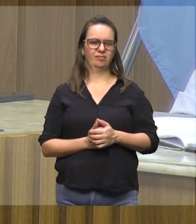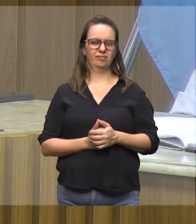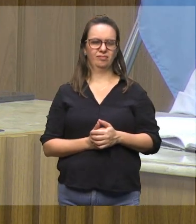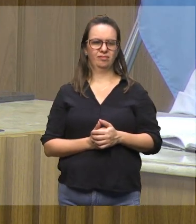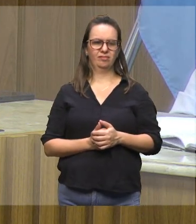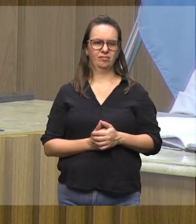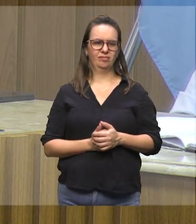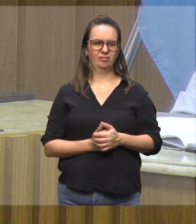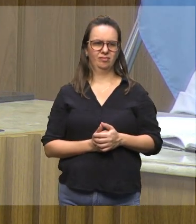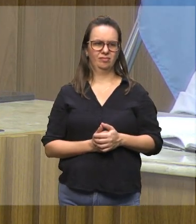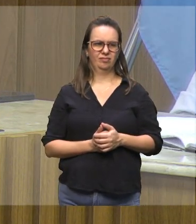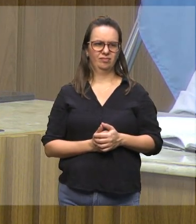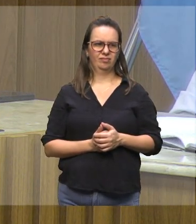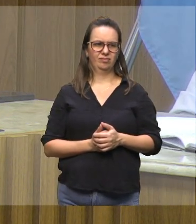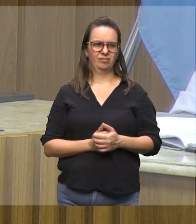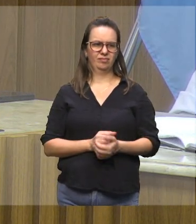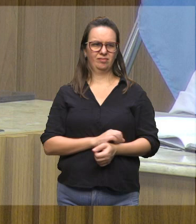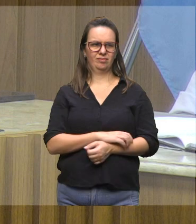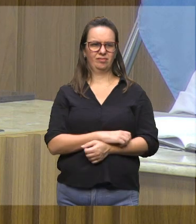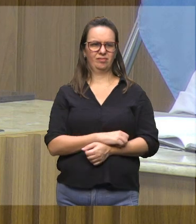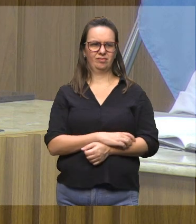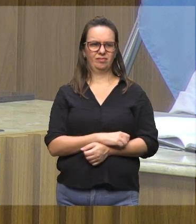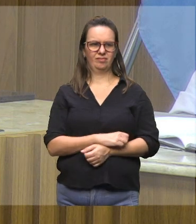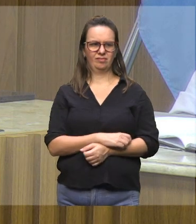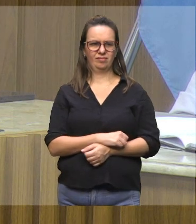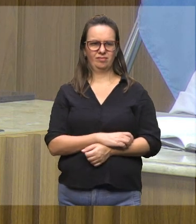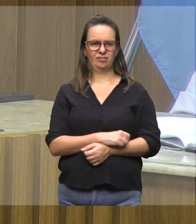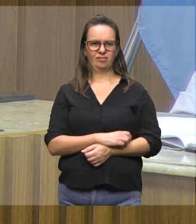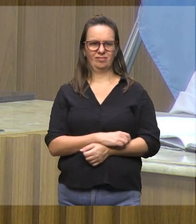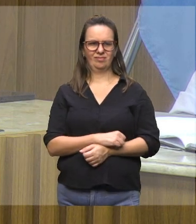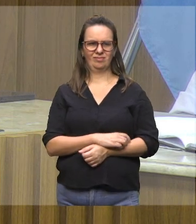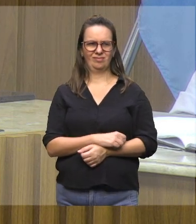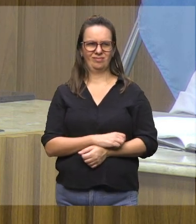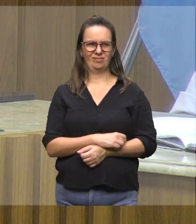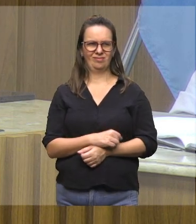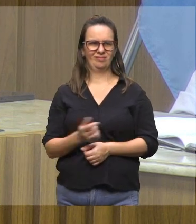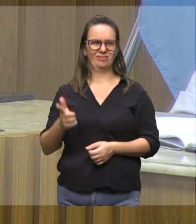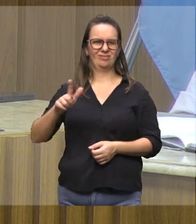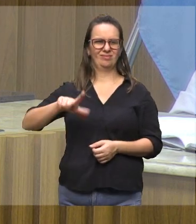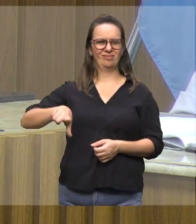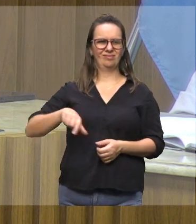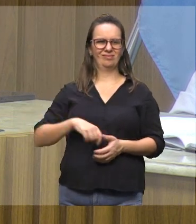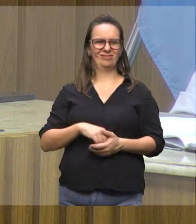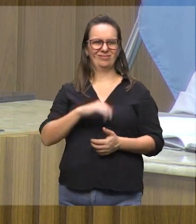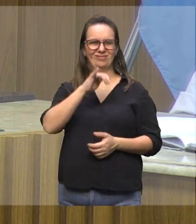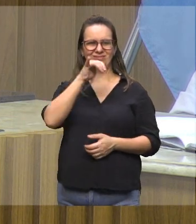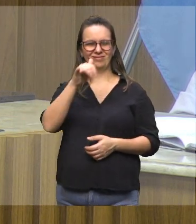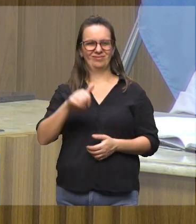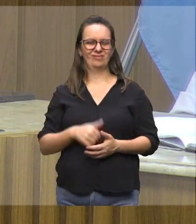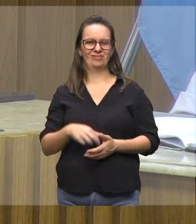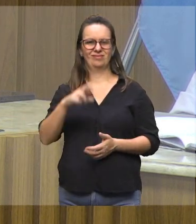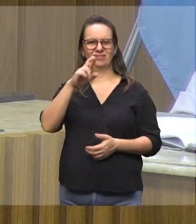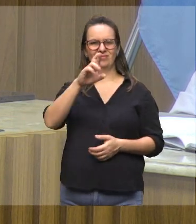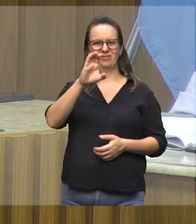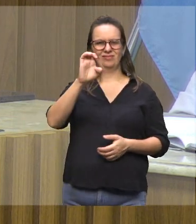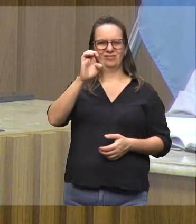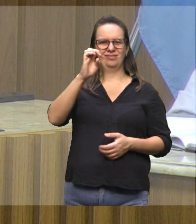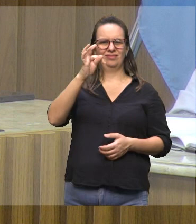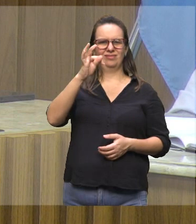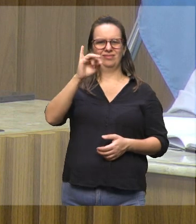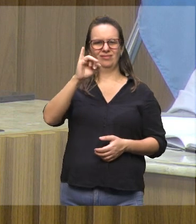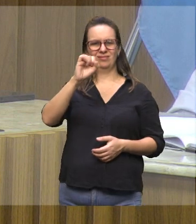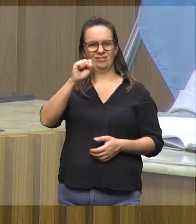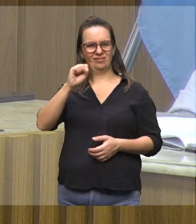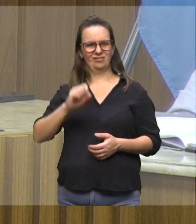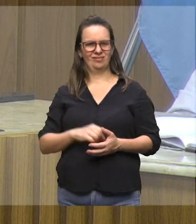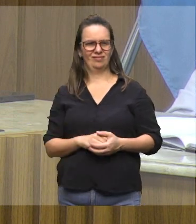Gostaria também de, mais uma vez, tocar no assunto sobre o Refis, mais uma vez, né, não poderia